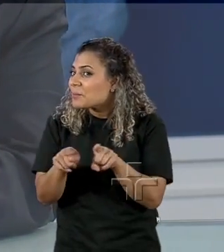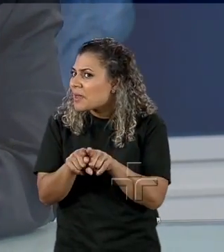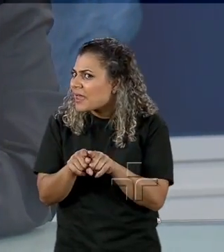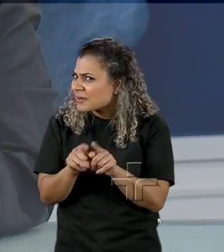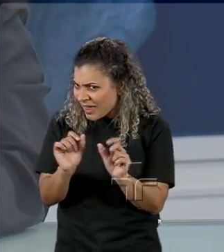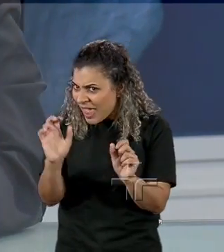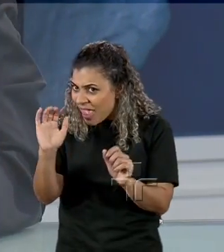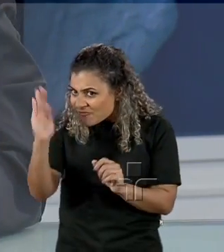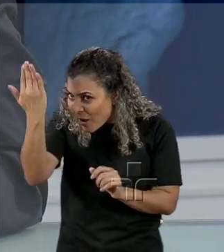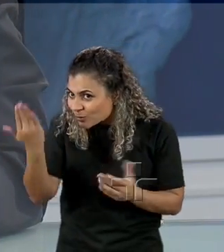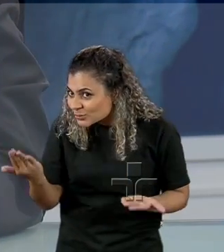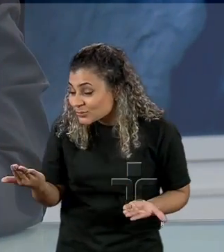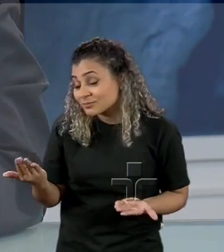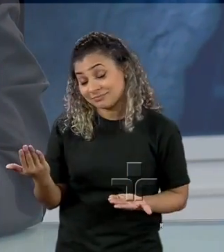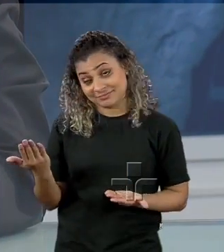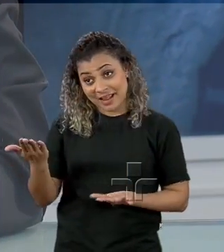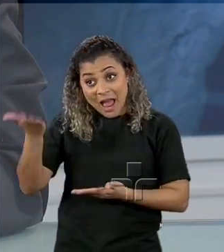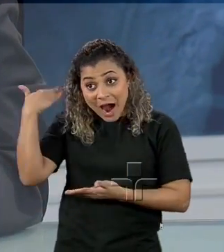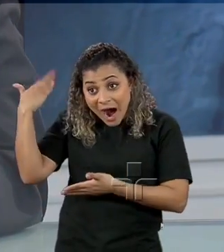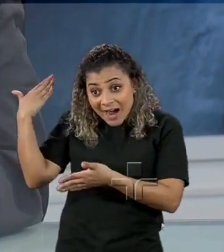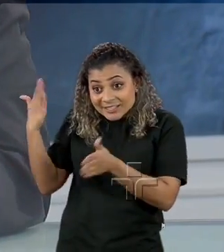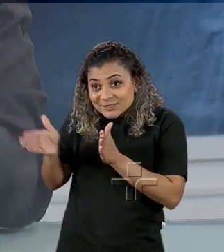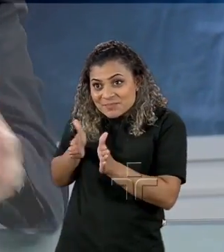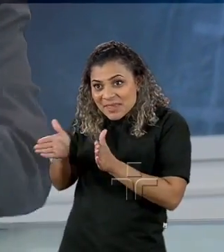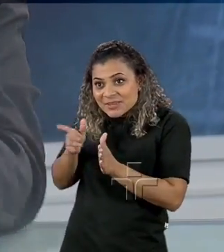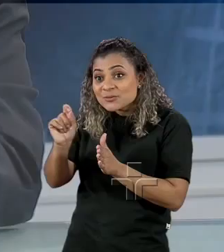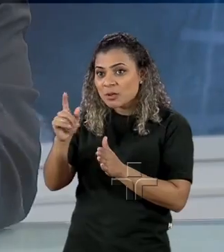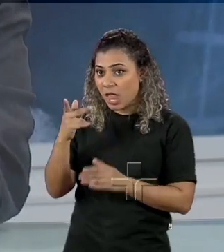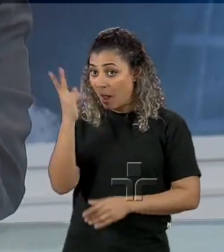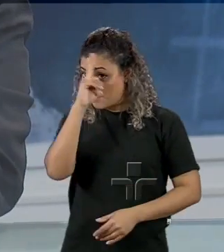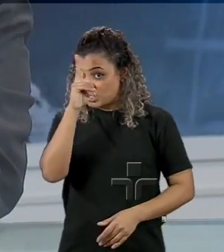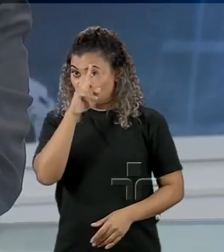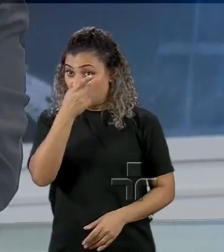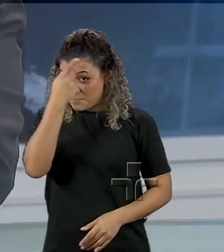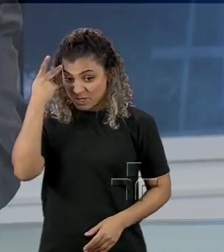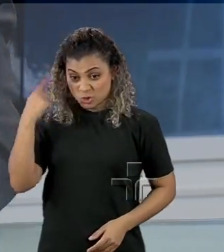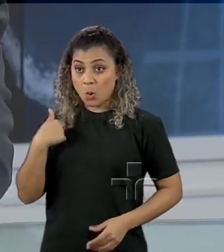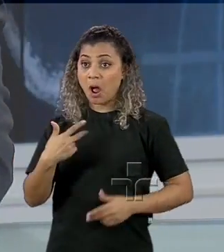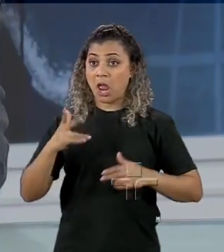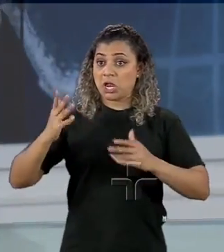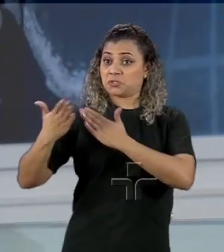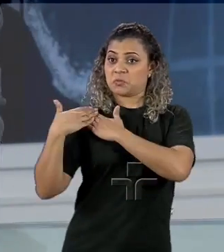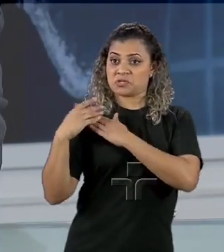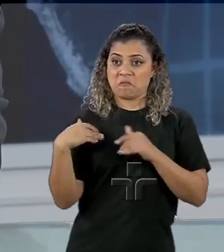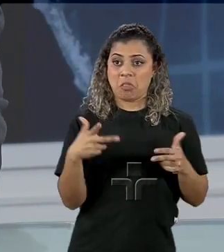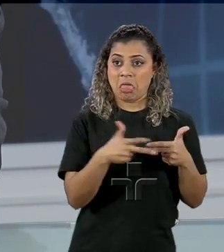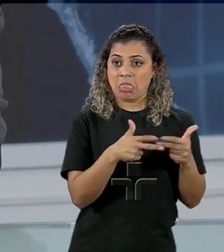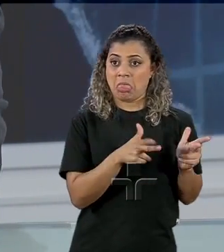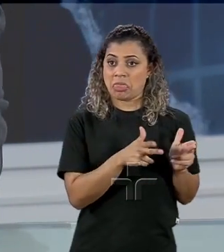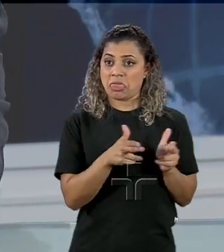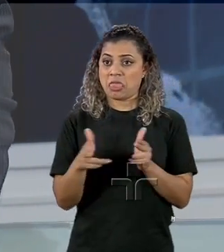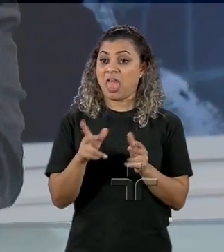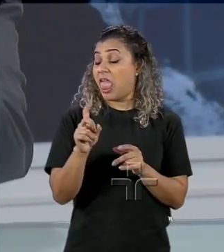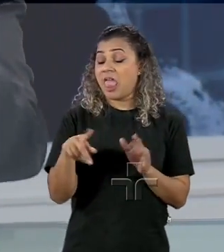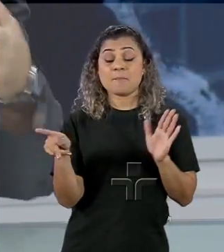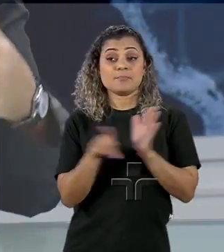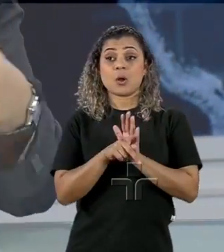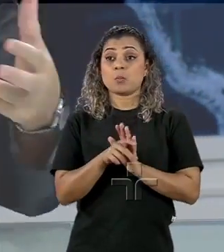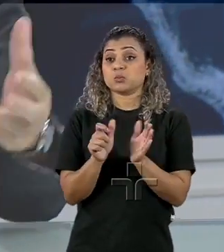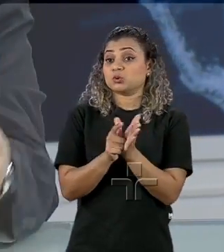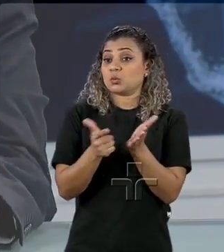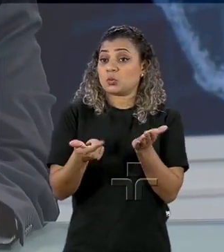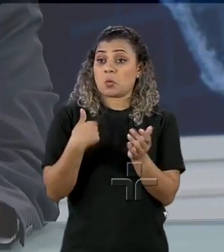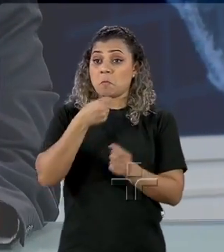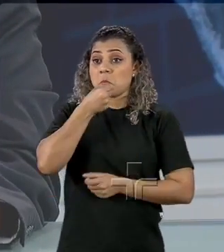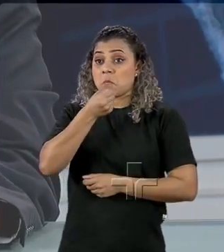nova? Argumenta na época, né, que quem fez a edição não estava editando, era só uma questão de critério jornalístico. Né? Quando nós